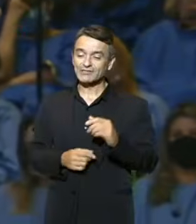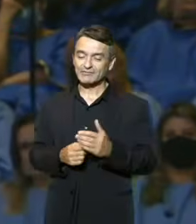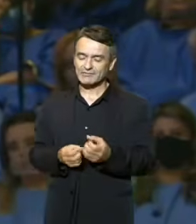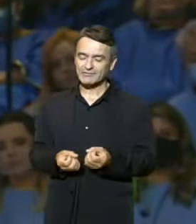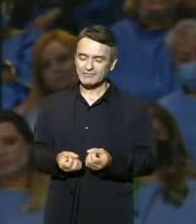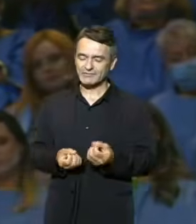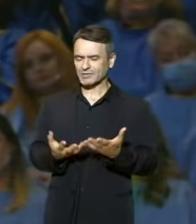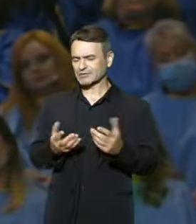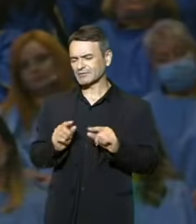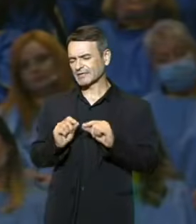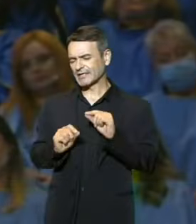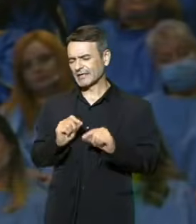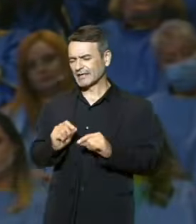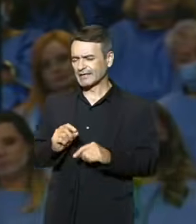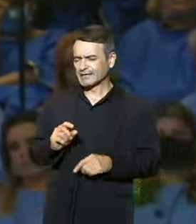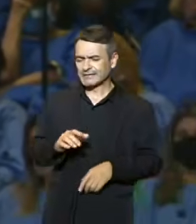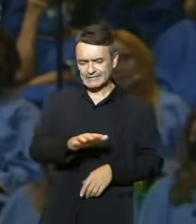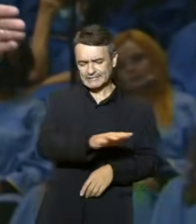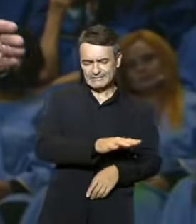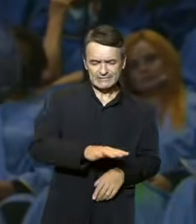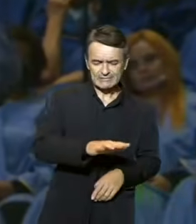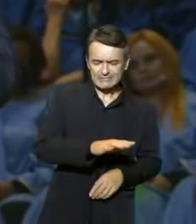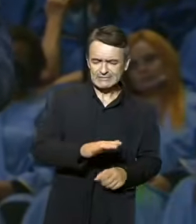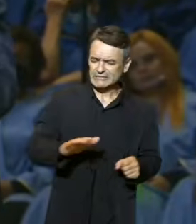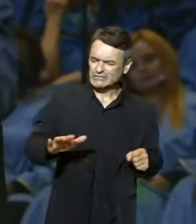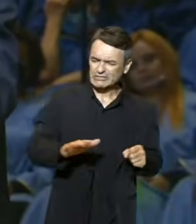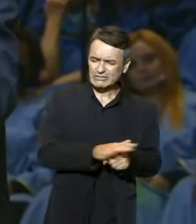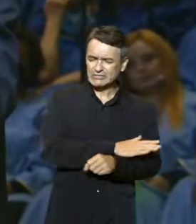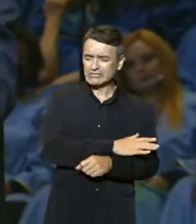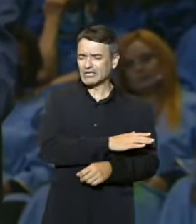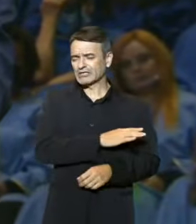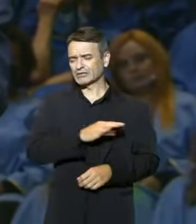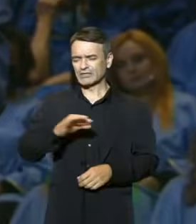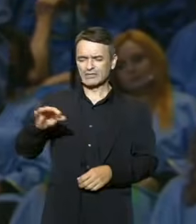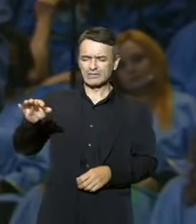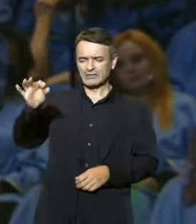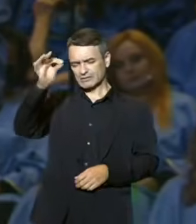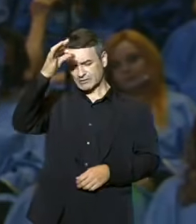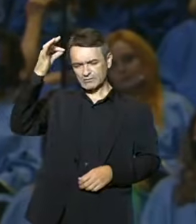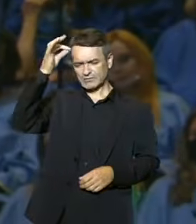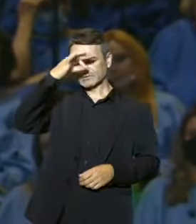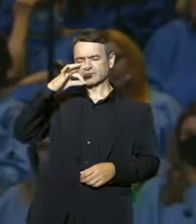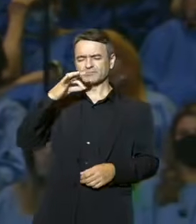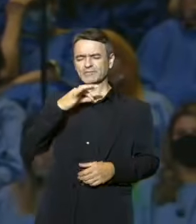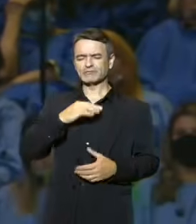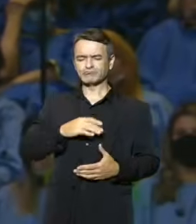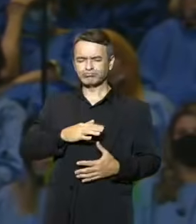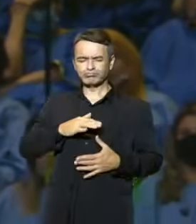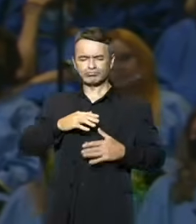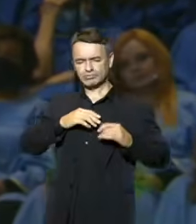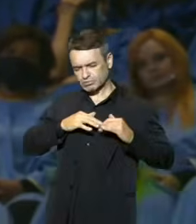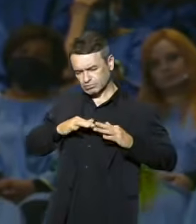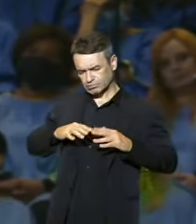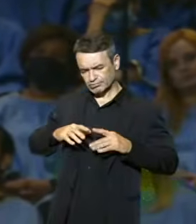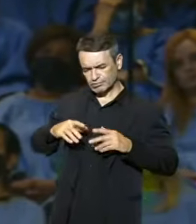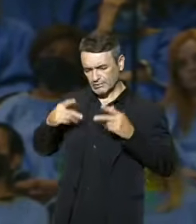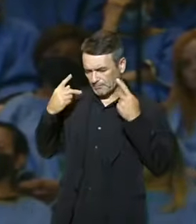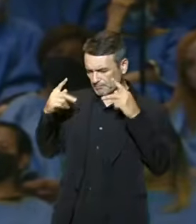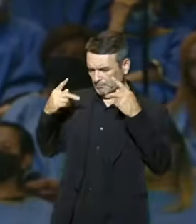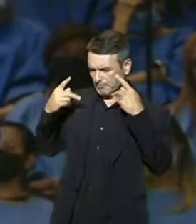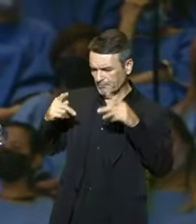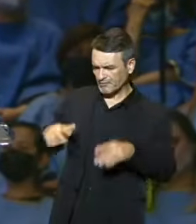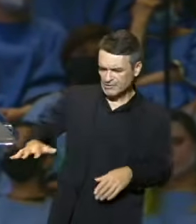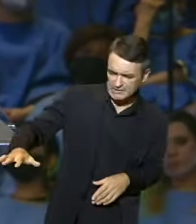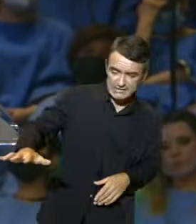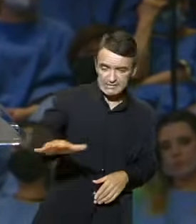cheios do Espírito de Deus e começaram a profetizar no meio do povo. E Moisés recebe esse alívio como resposta